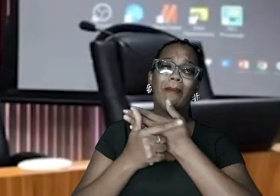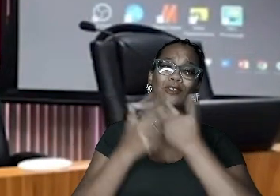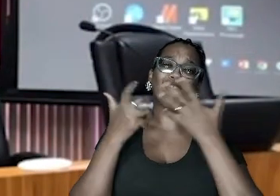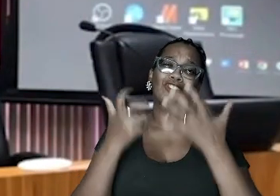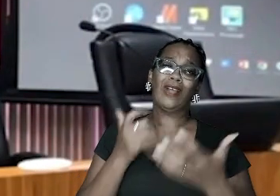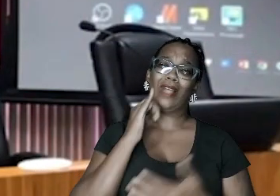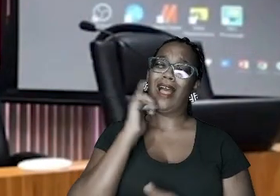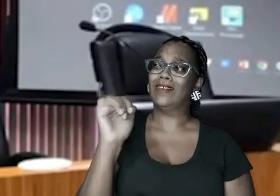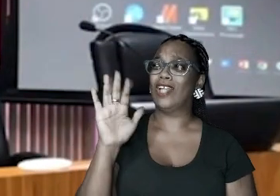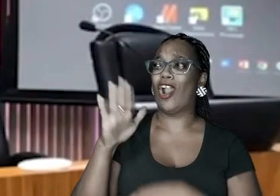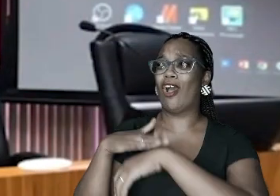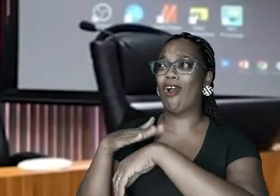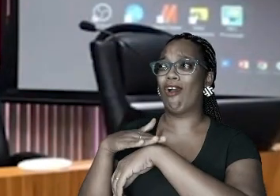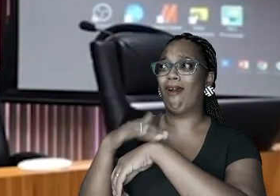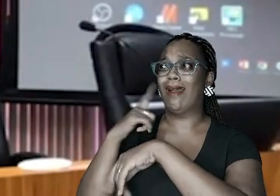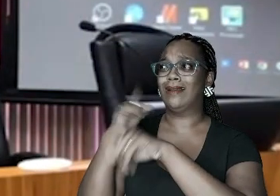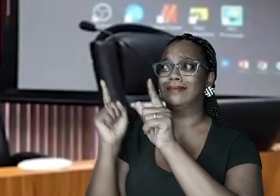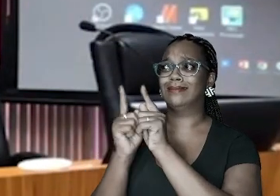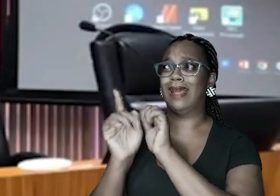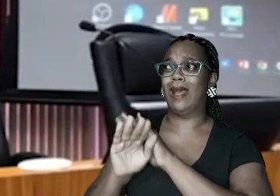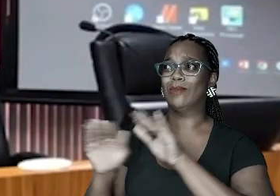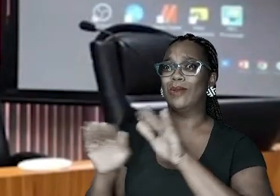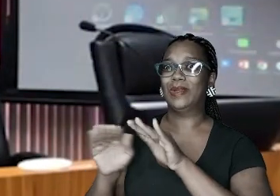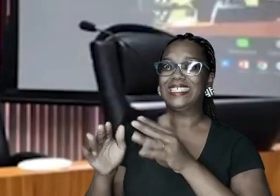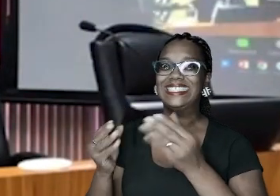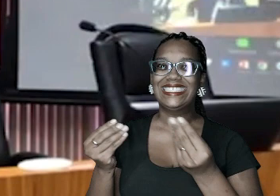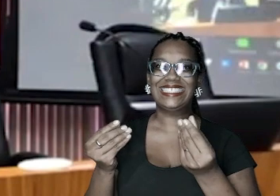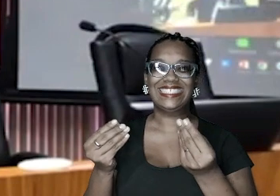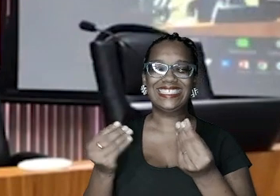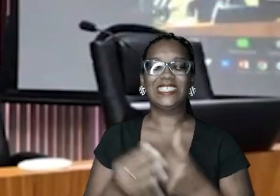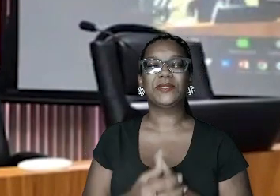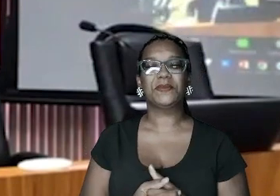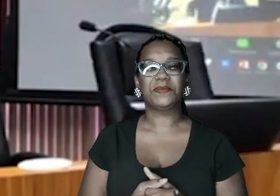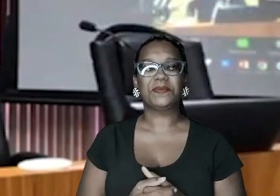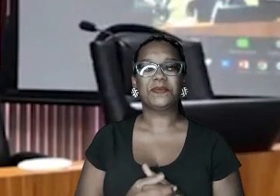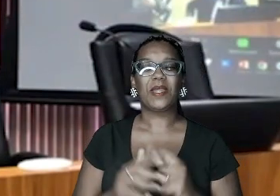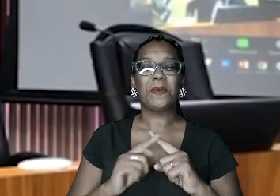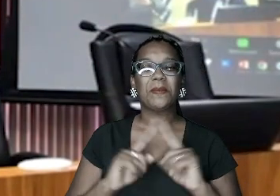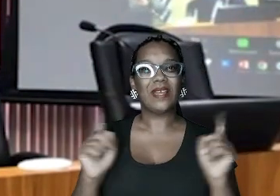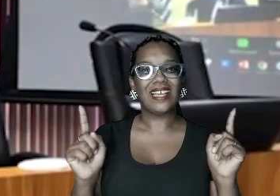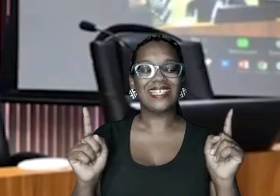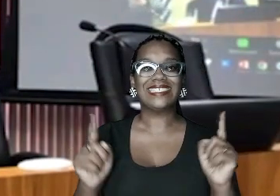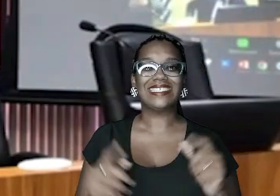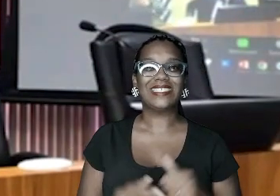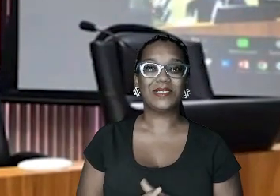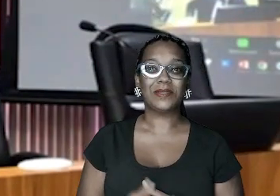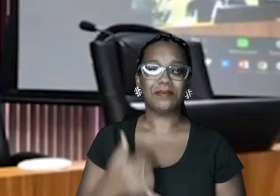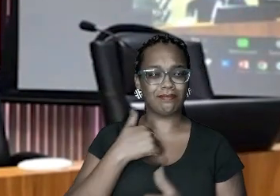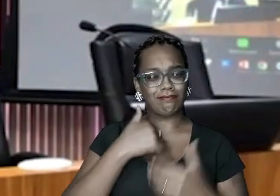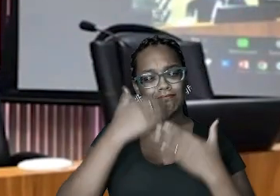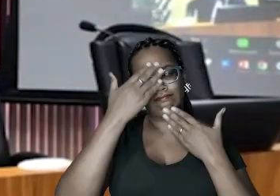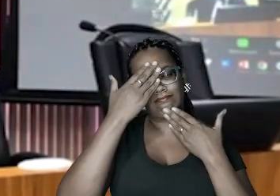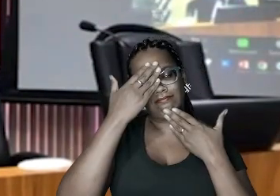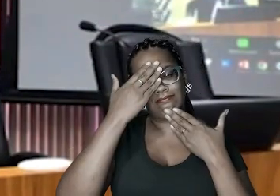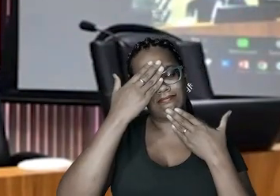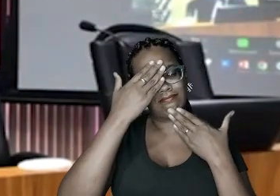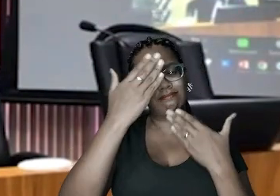concretos a gente tem que ter eu tenho que ter esse papel chato de avisar o tempo já já mas mas